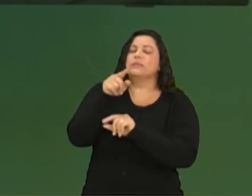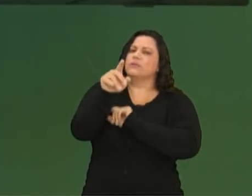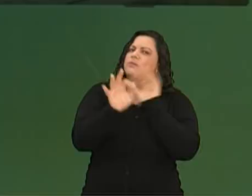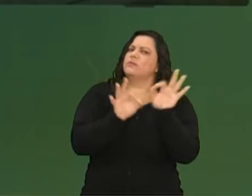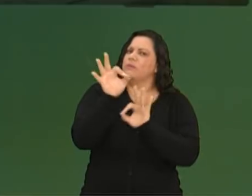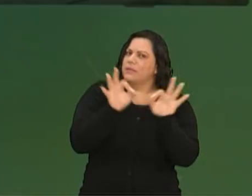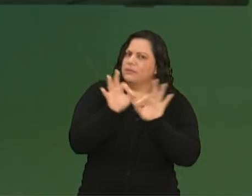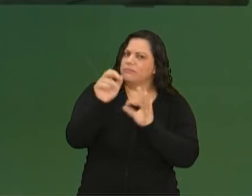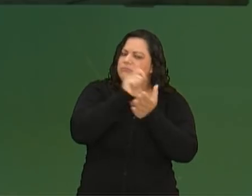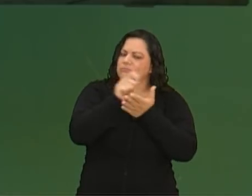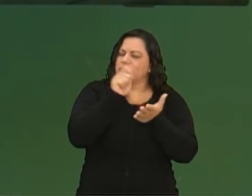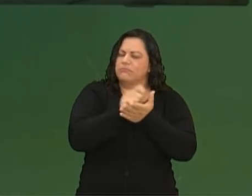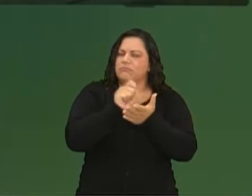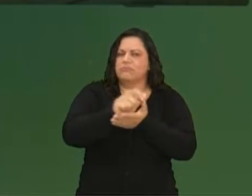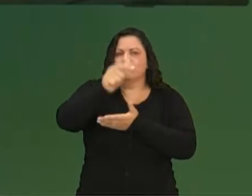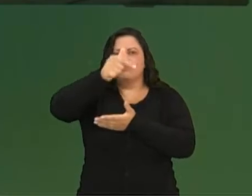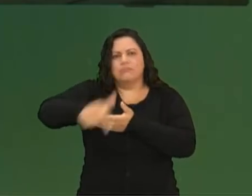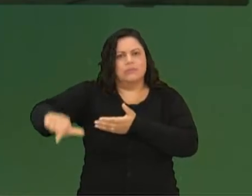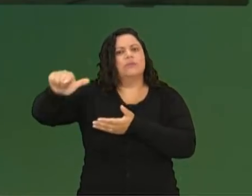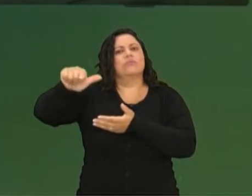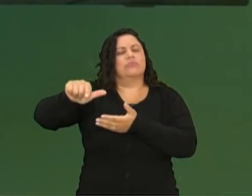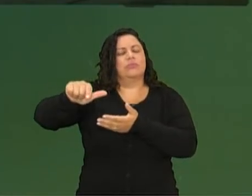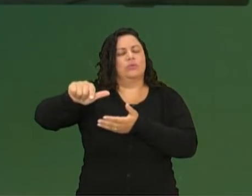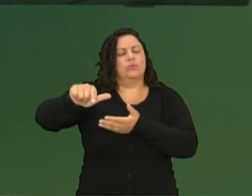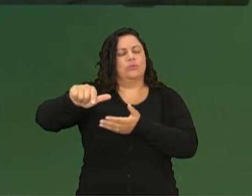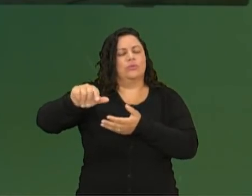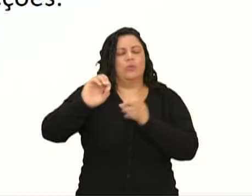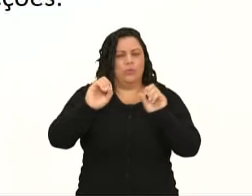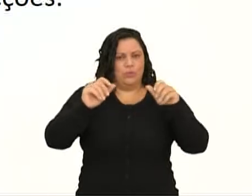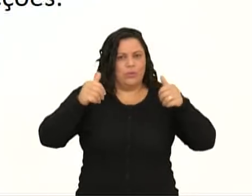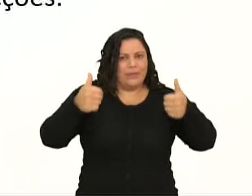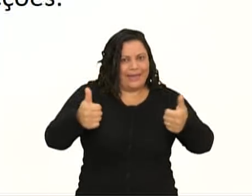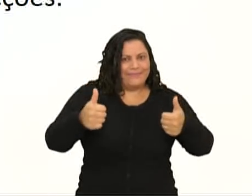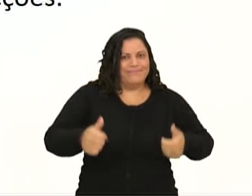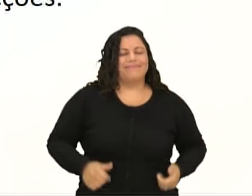vai reescrever elas da forma correta. Vamos lá?